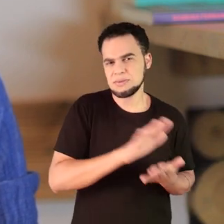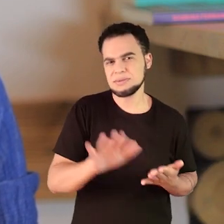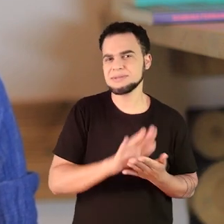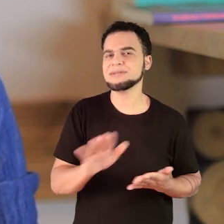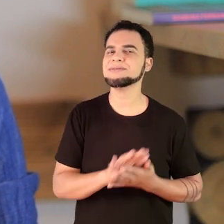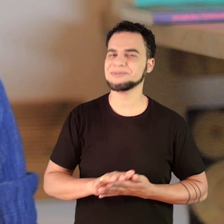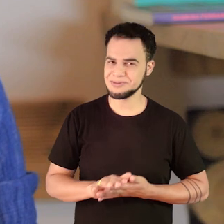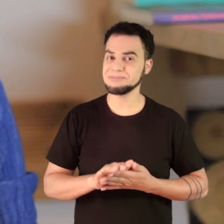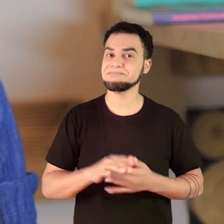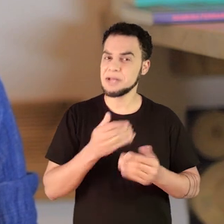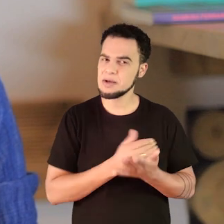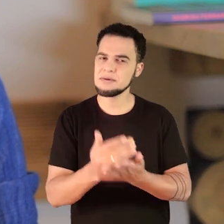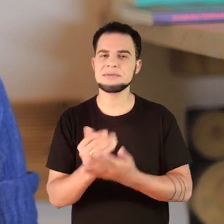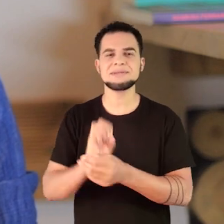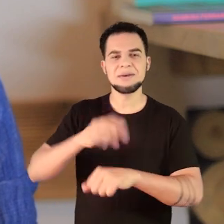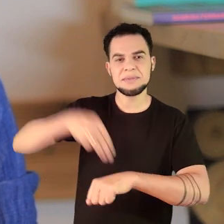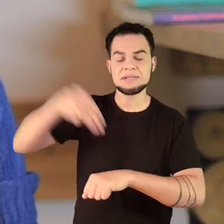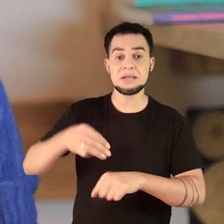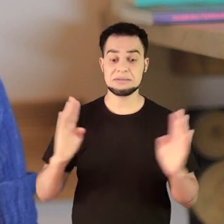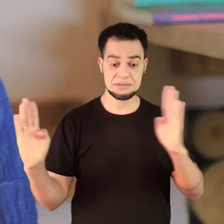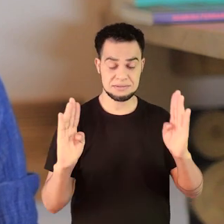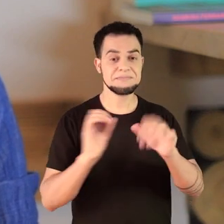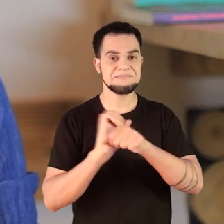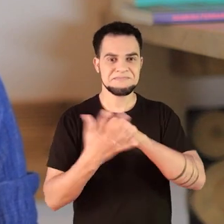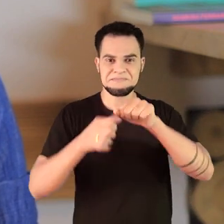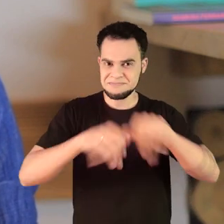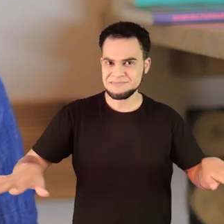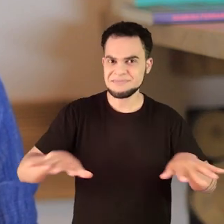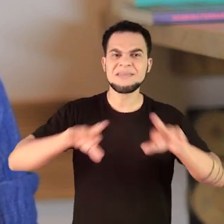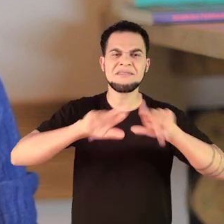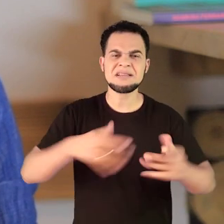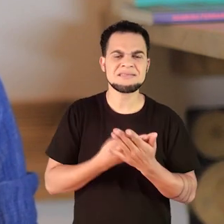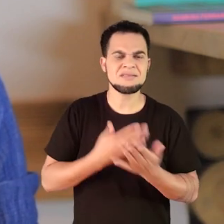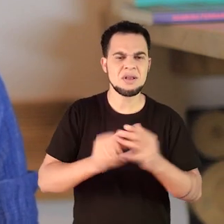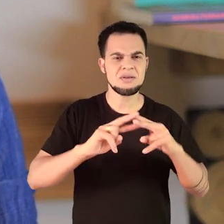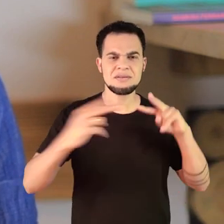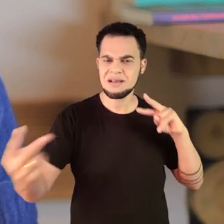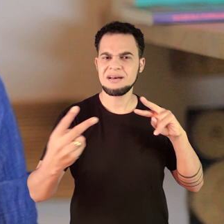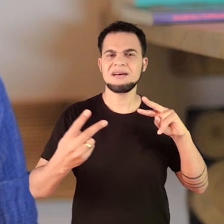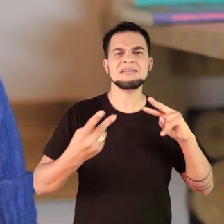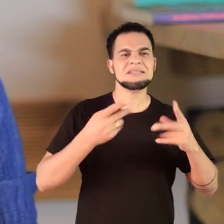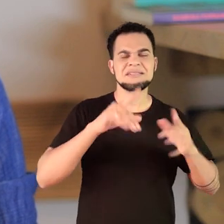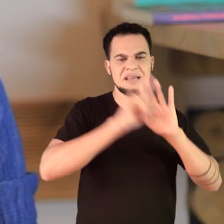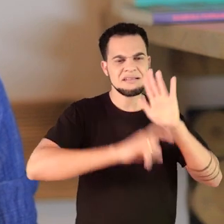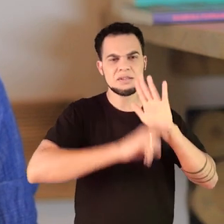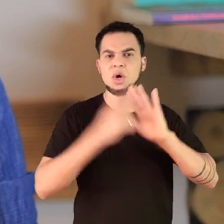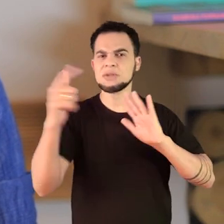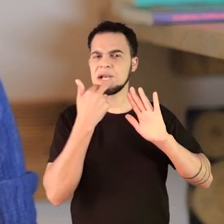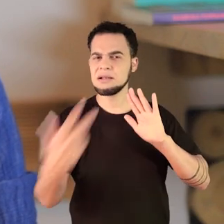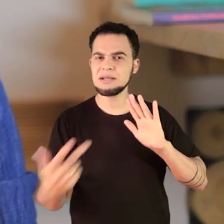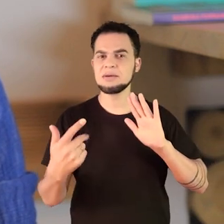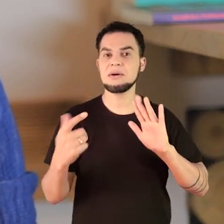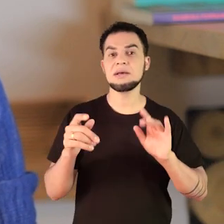despesas, mas ter começado o mestrado em meio a uma pandemia, em meio a tantas aulas online e com textos em outros idiomas e